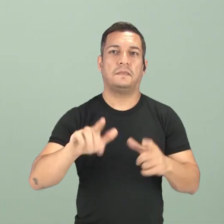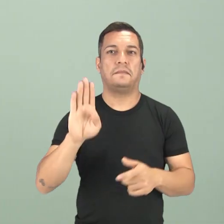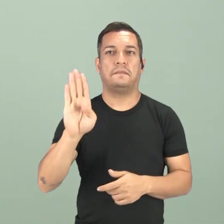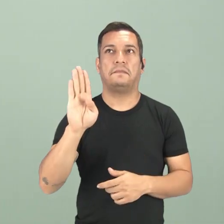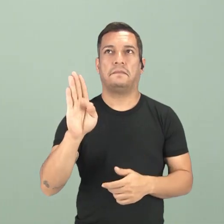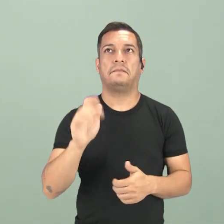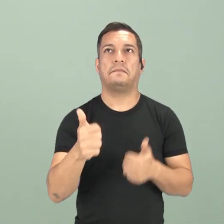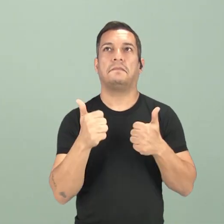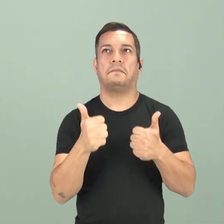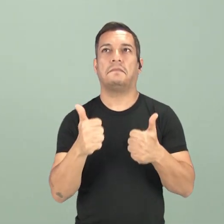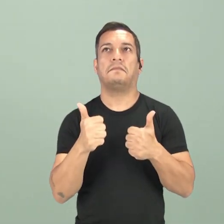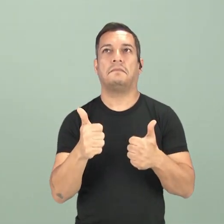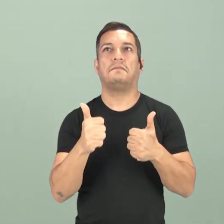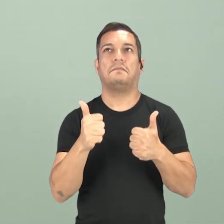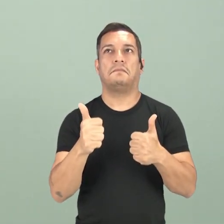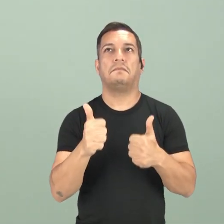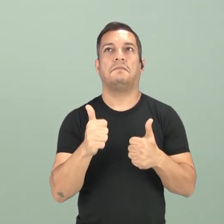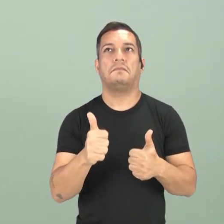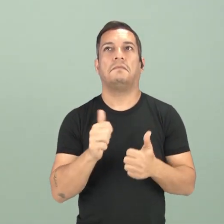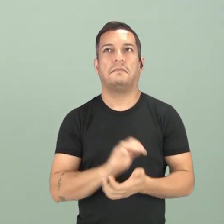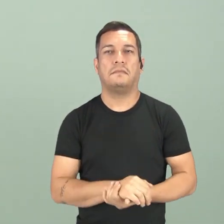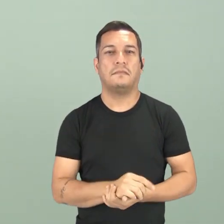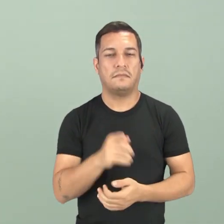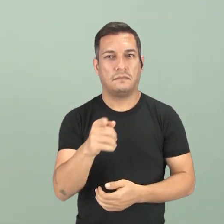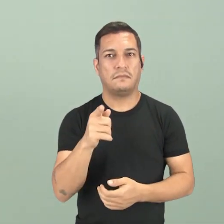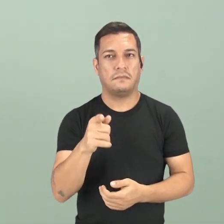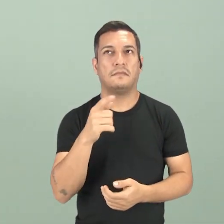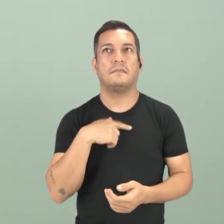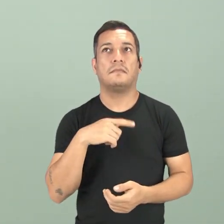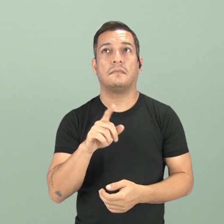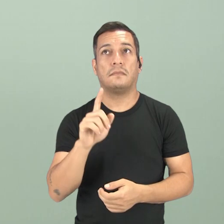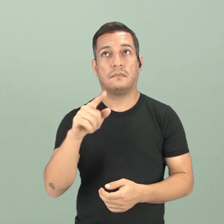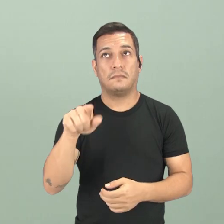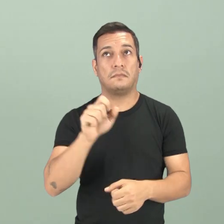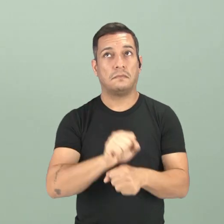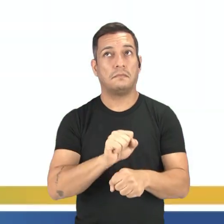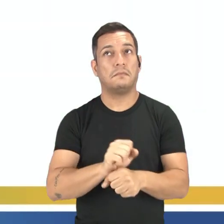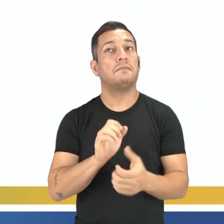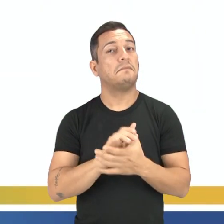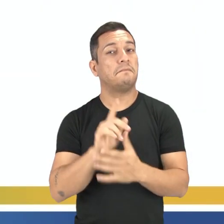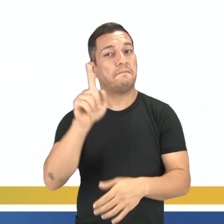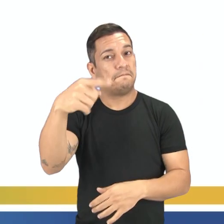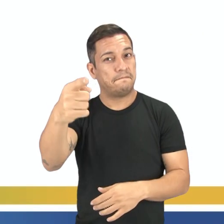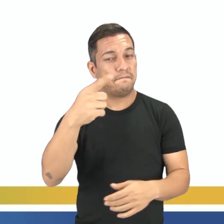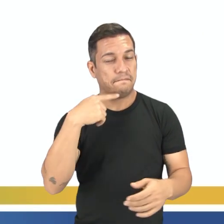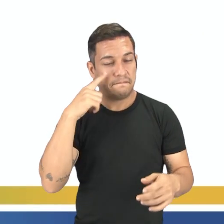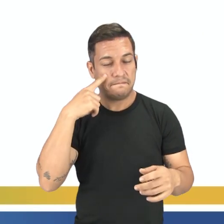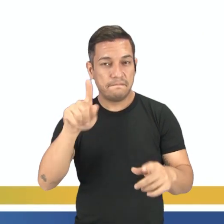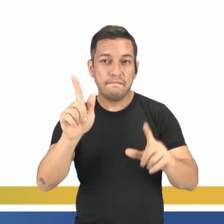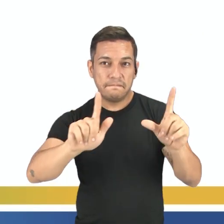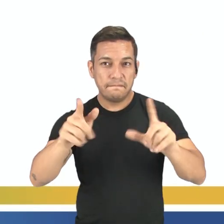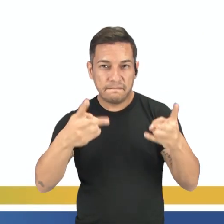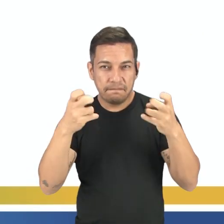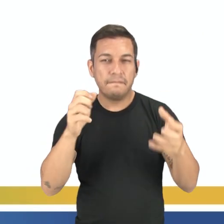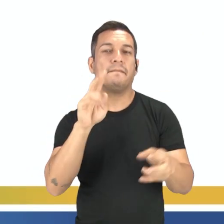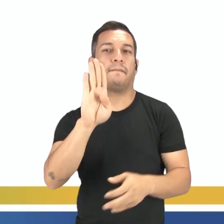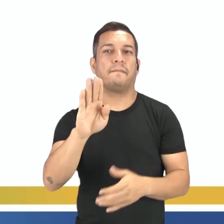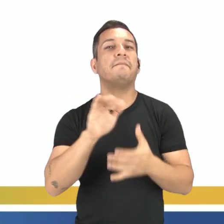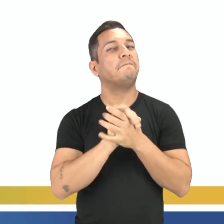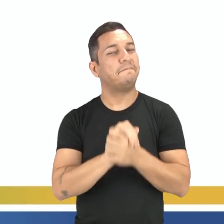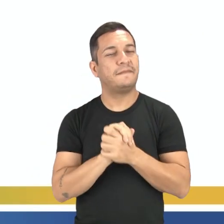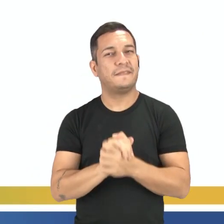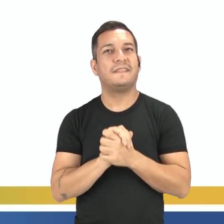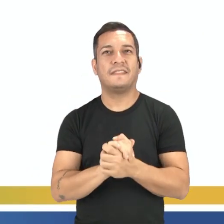tá certo! Muito bem, você que tá aí do outro lado tá de parabéns. É a letra B, que diz que é